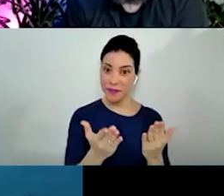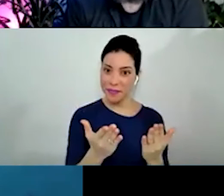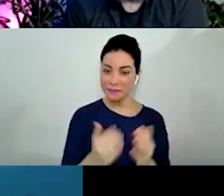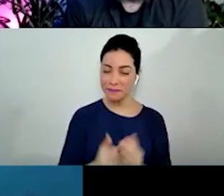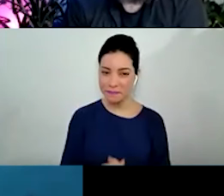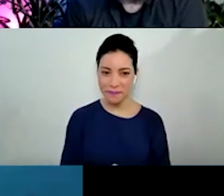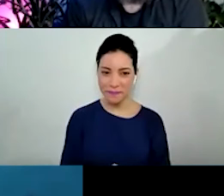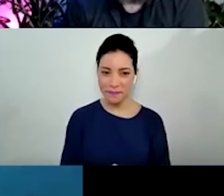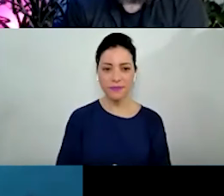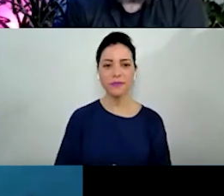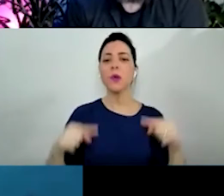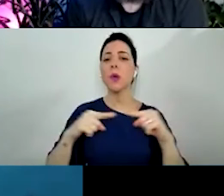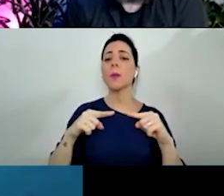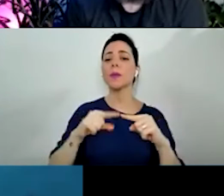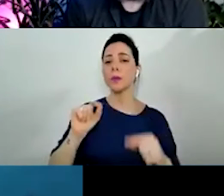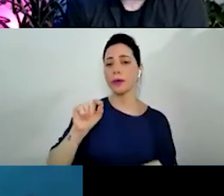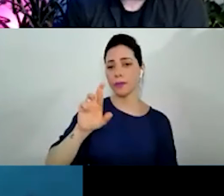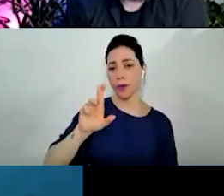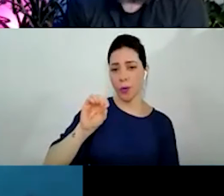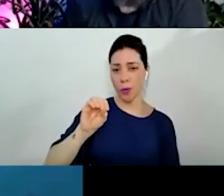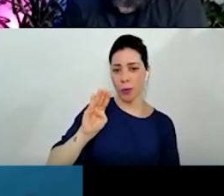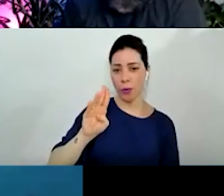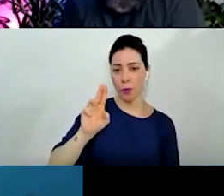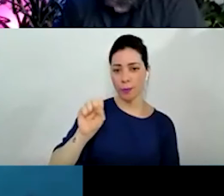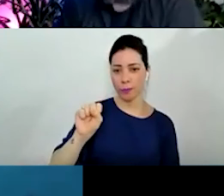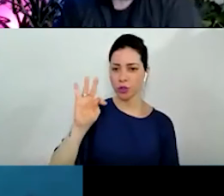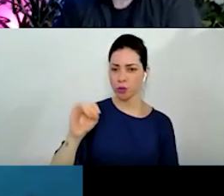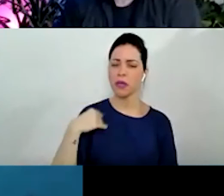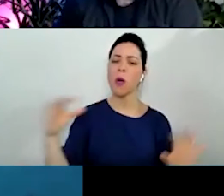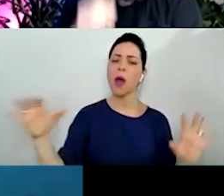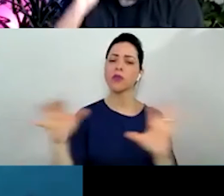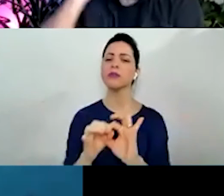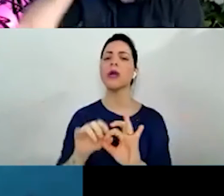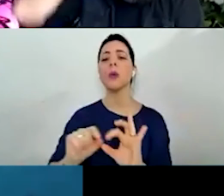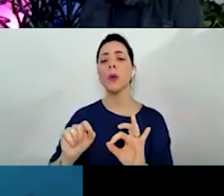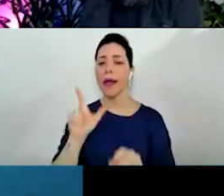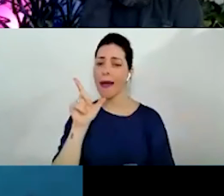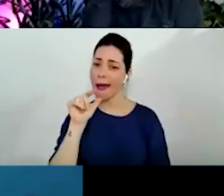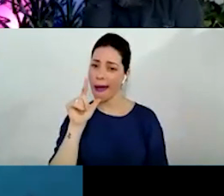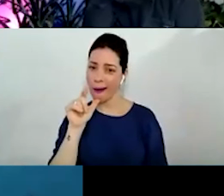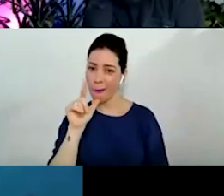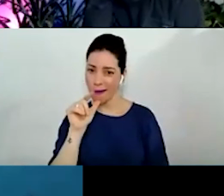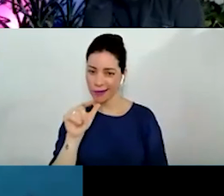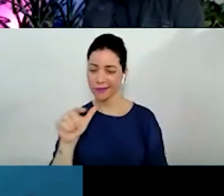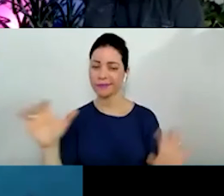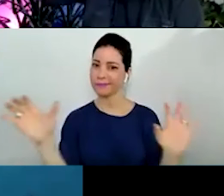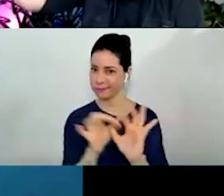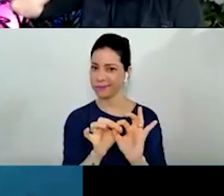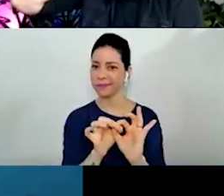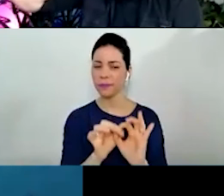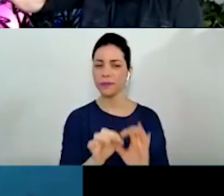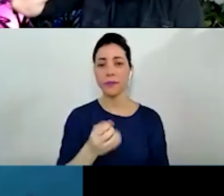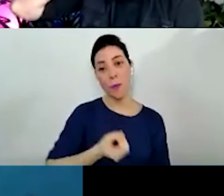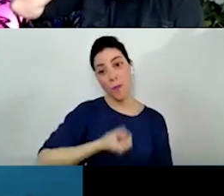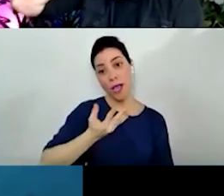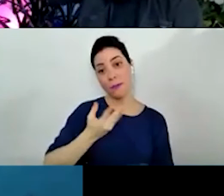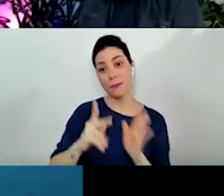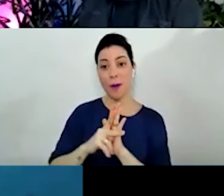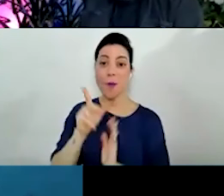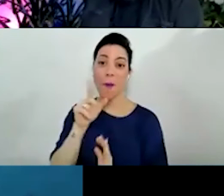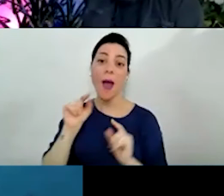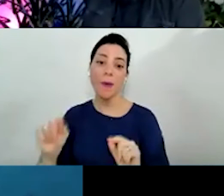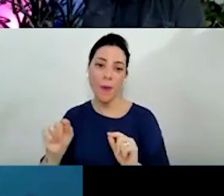é o robusto precisou porque eu associei com o elemento água é e o poeminha da água é